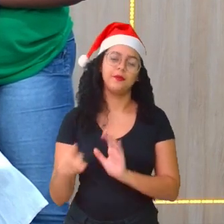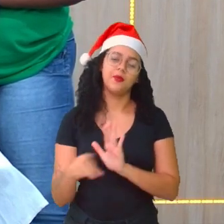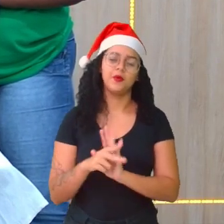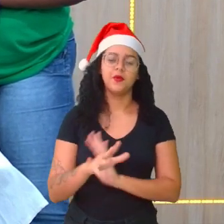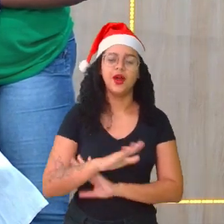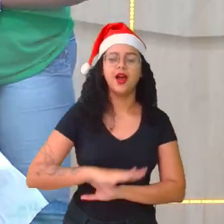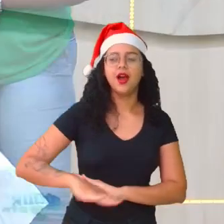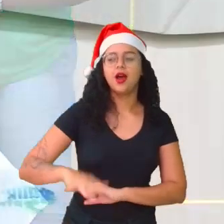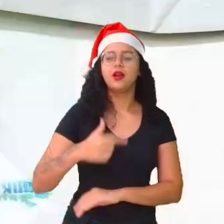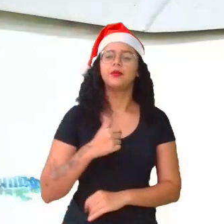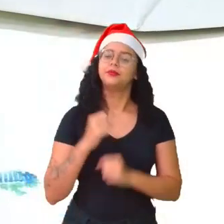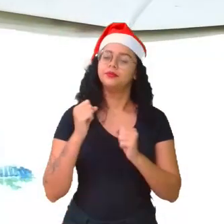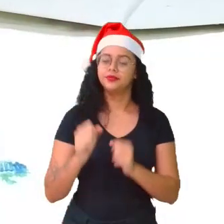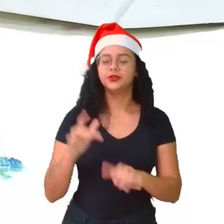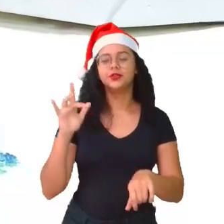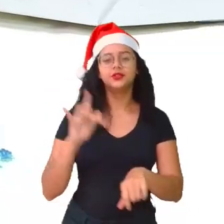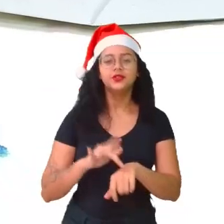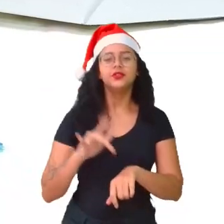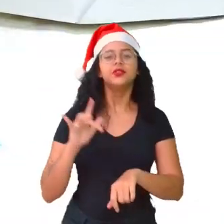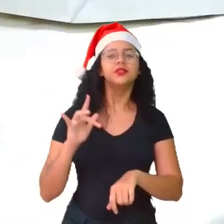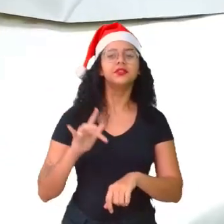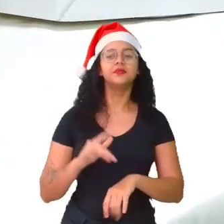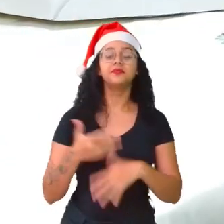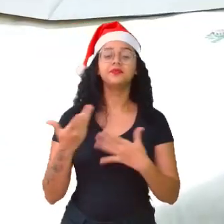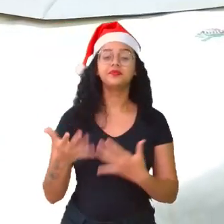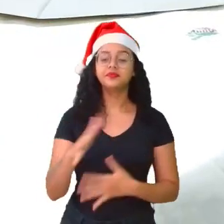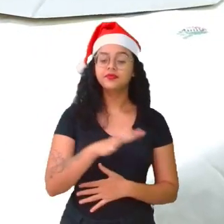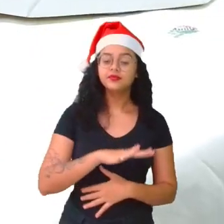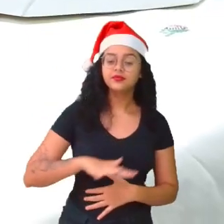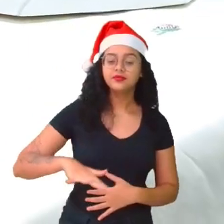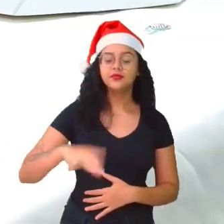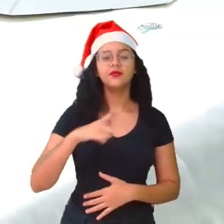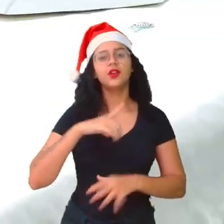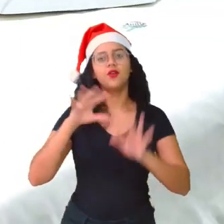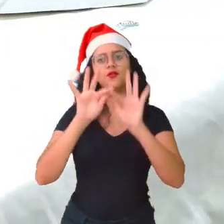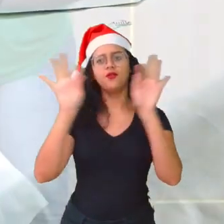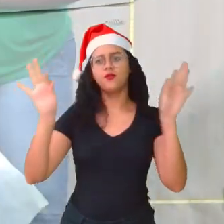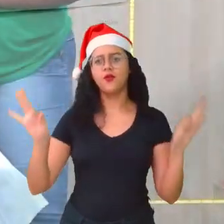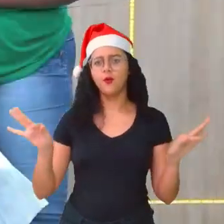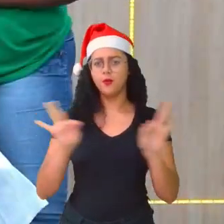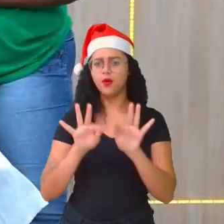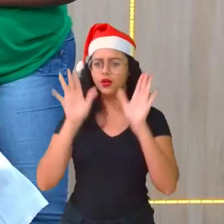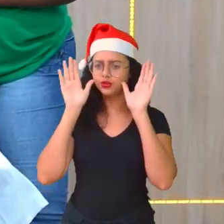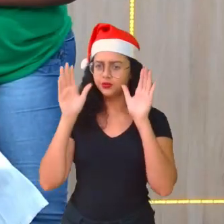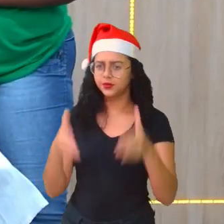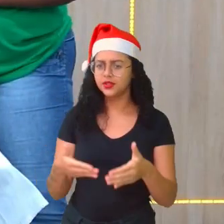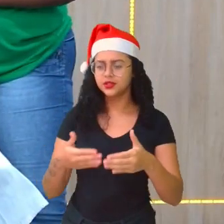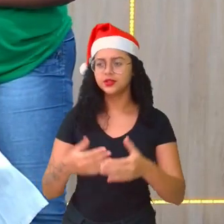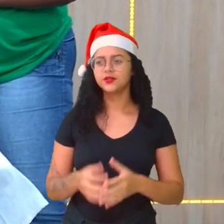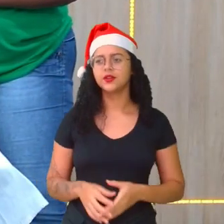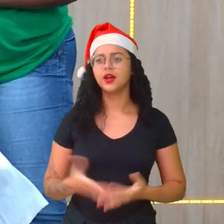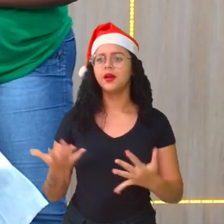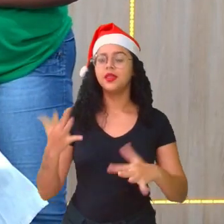que eu posso tocar, ó, elemento aqui é a área. E essa área tem uma fórmula específica, professora, pra isso, né? Que